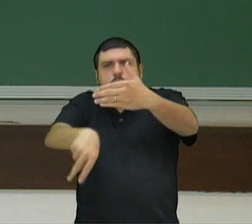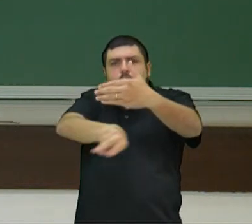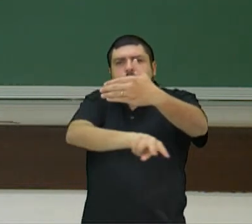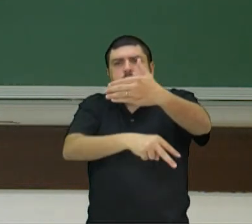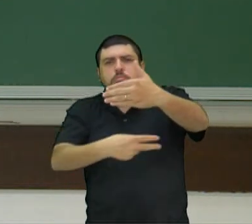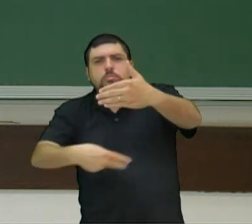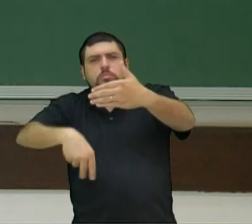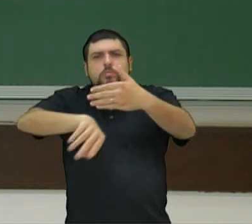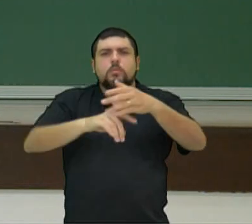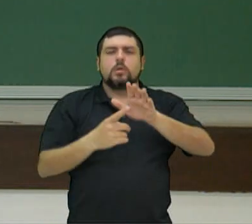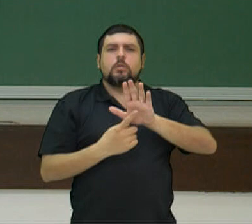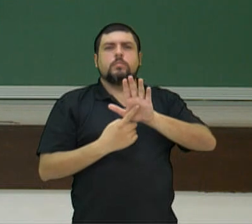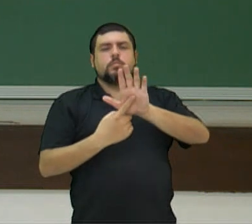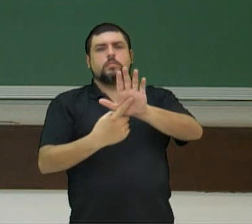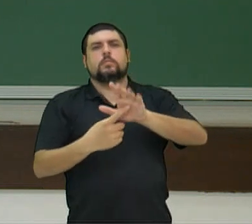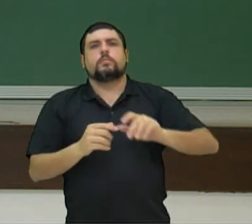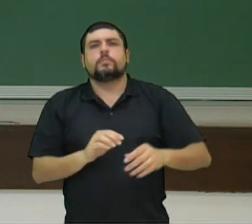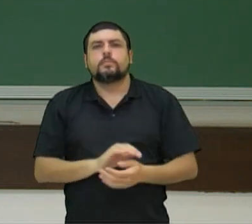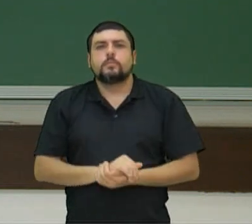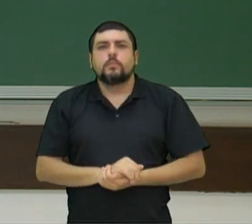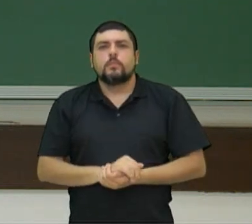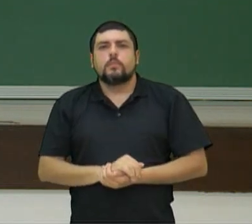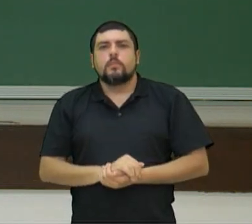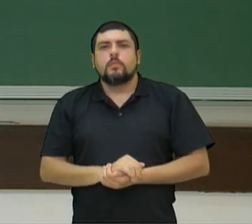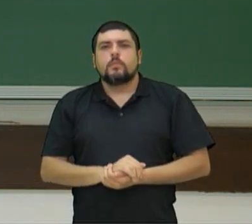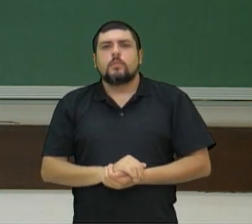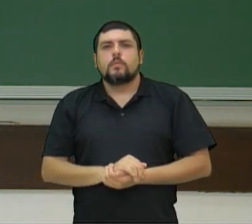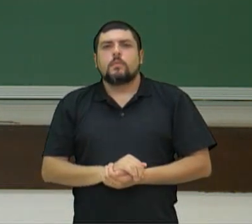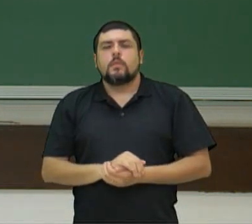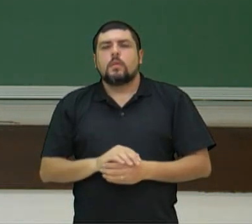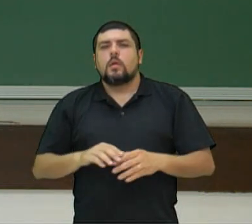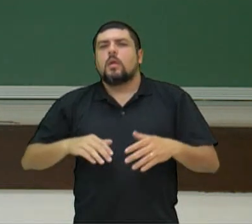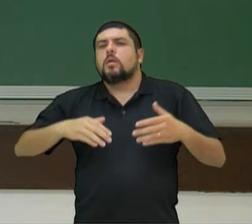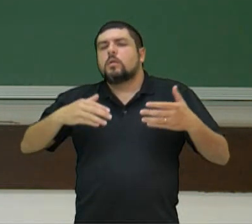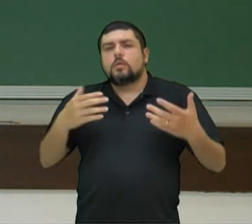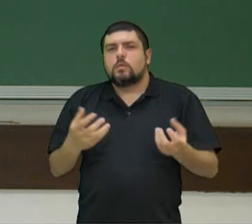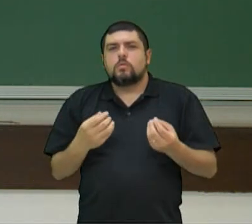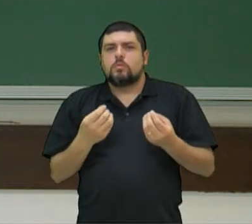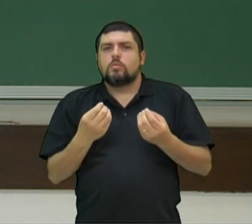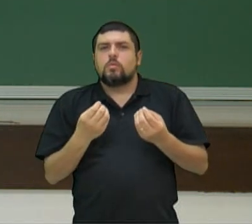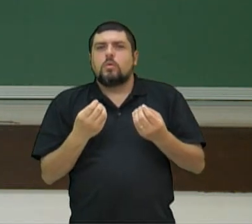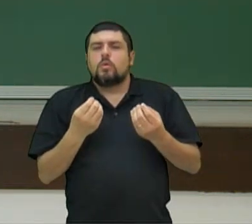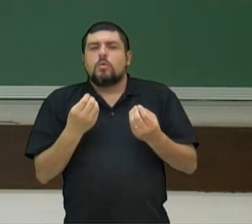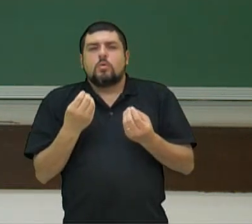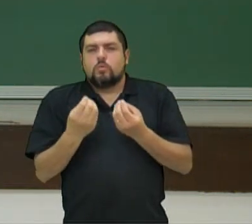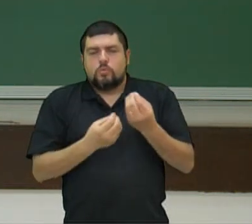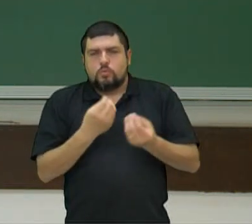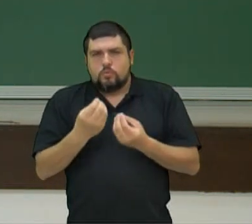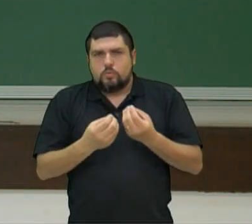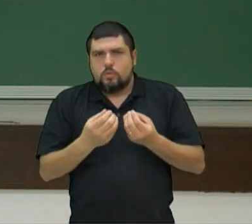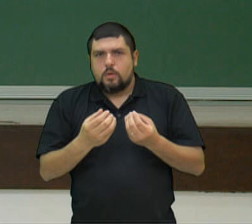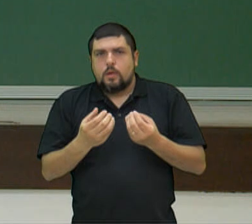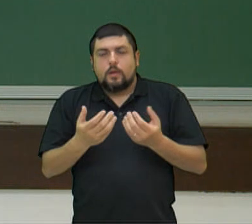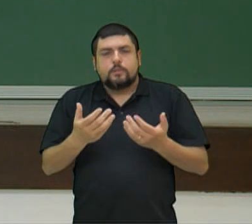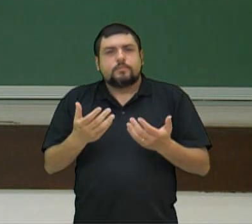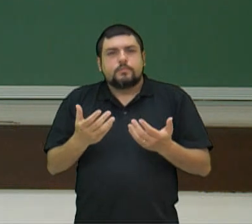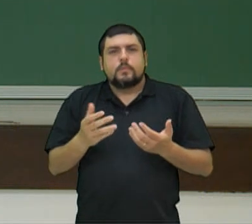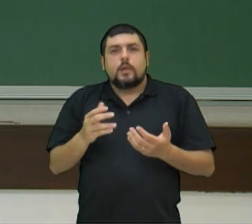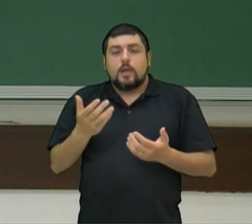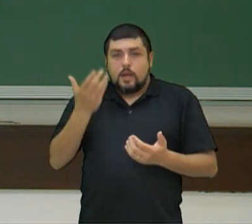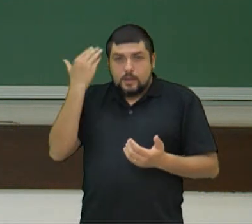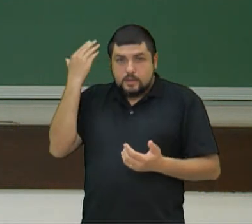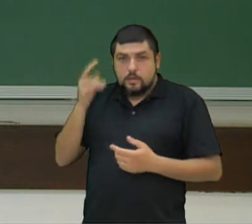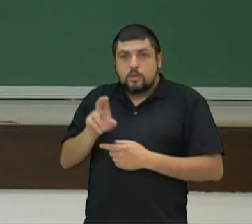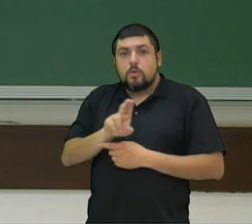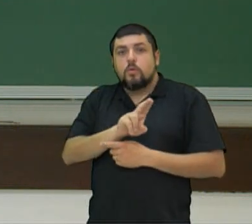um esporte, de uma competição, mas sim de uma apresentação, como o nome anterior até lembrava,